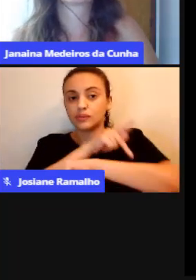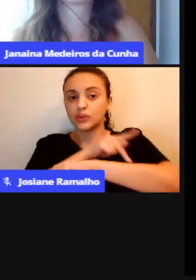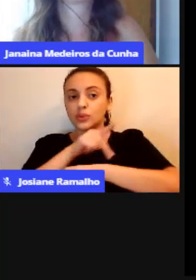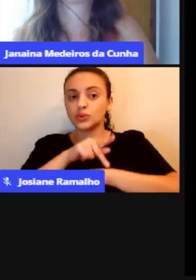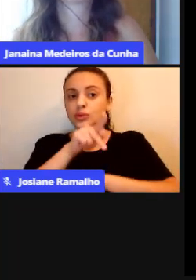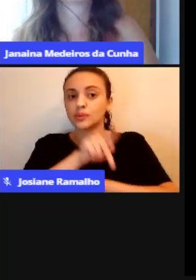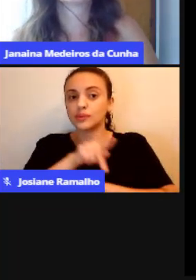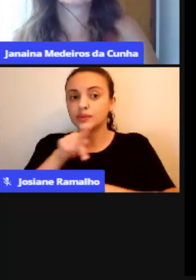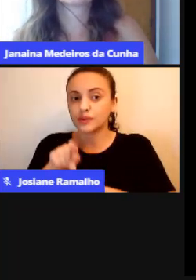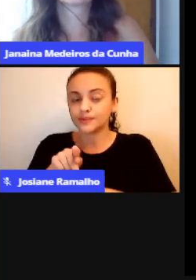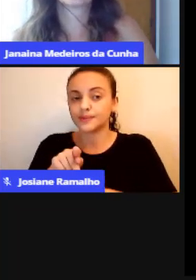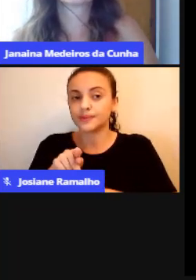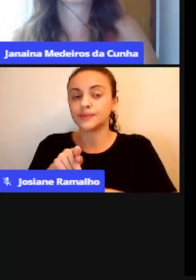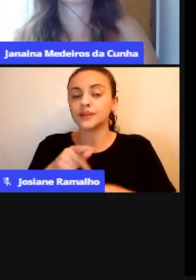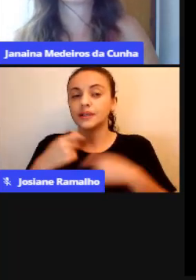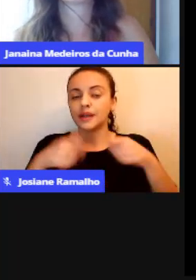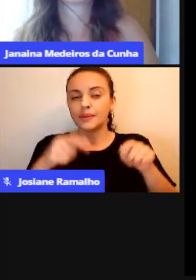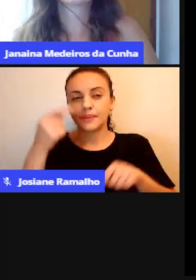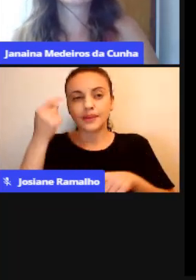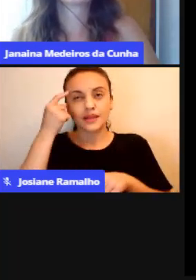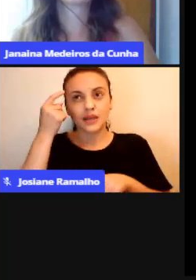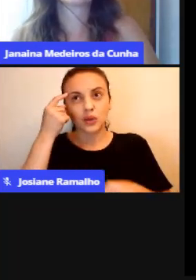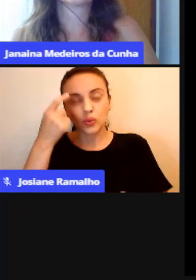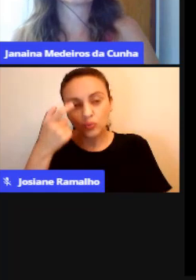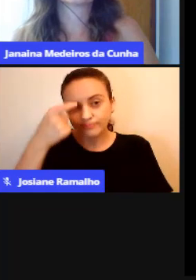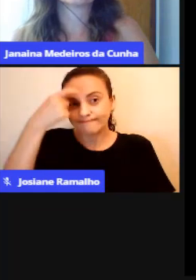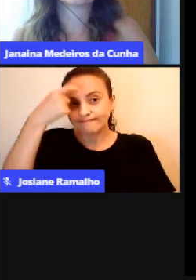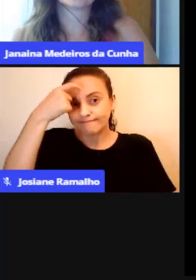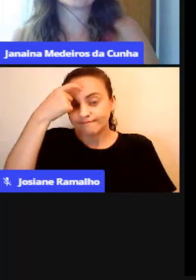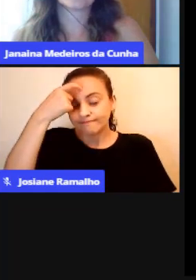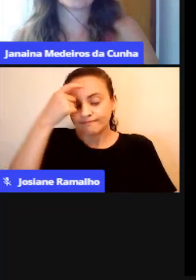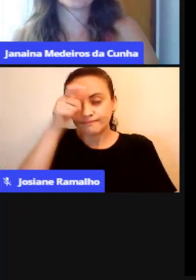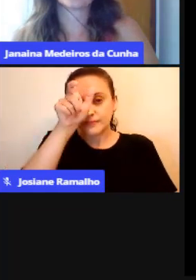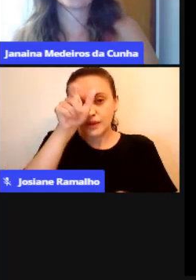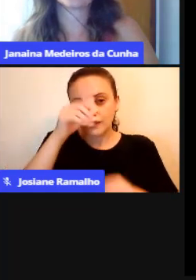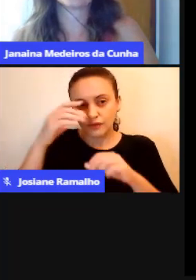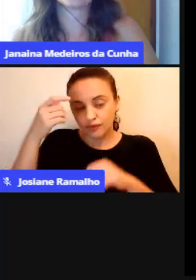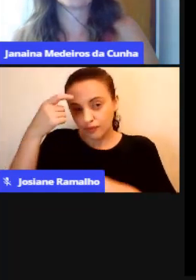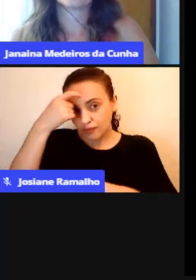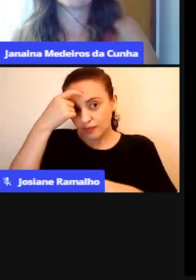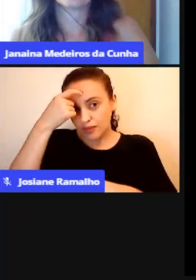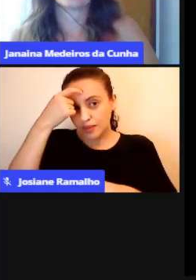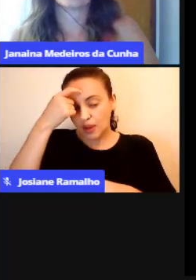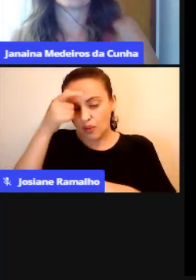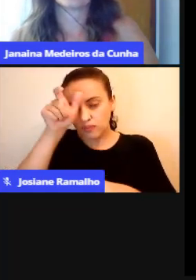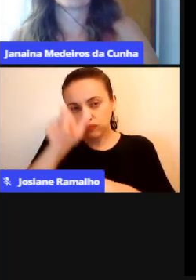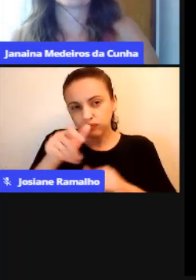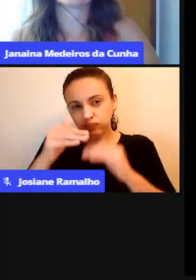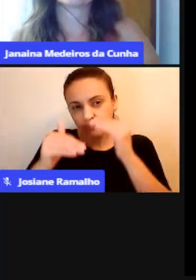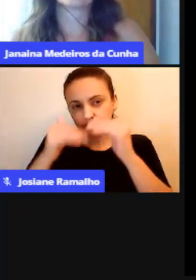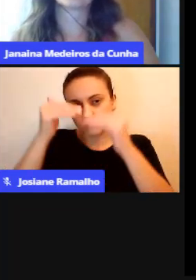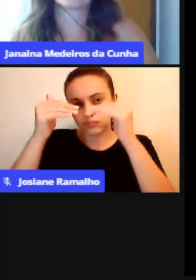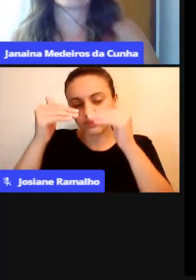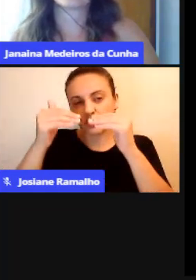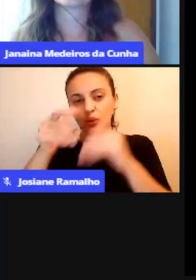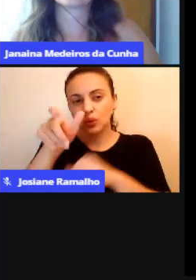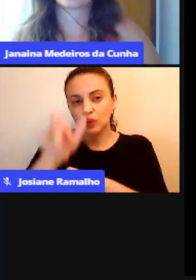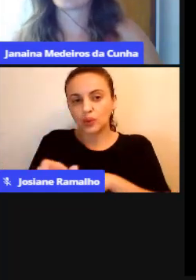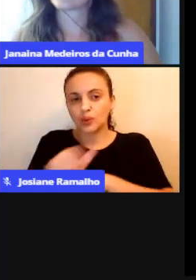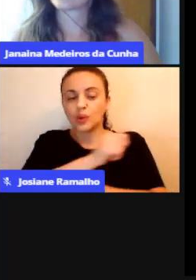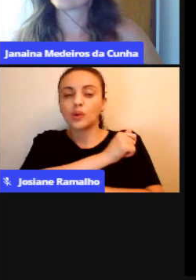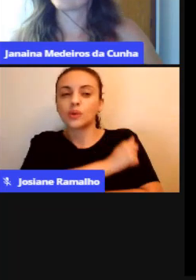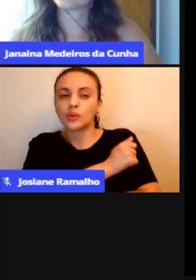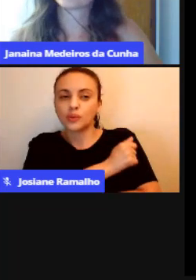essa promoção intelectual do meu aluno, né? Sempre procurando atender